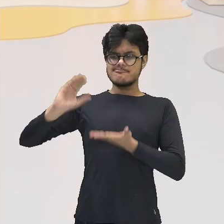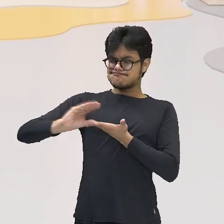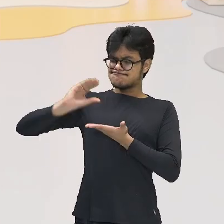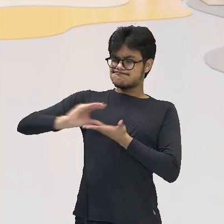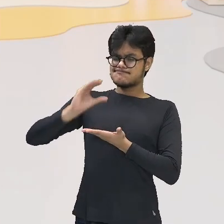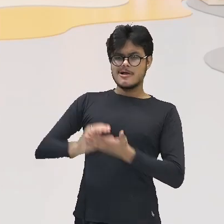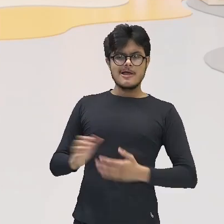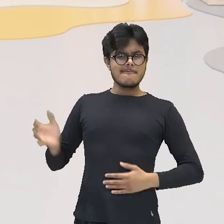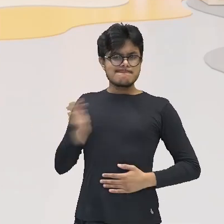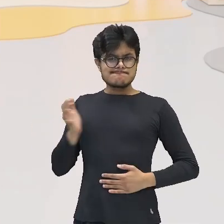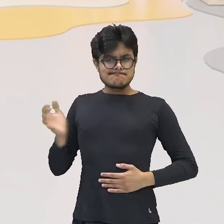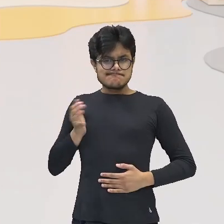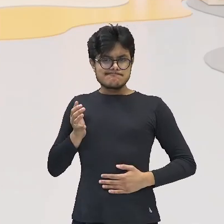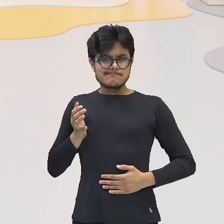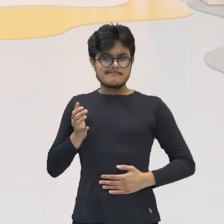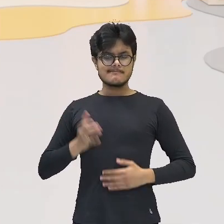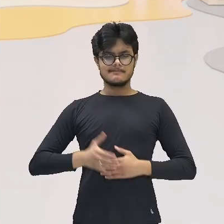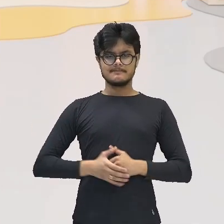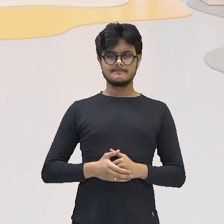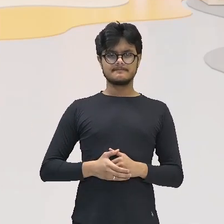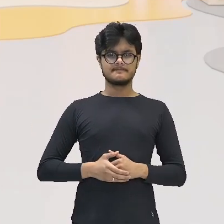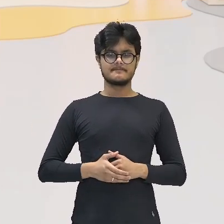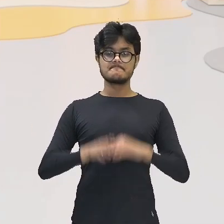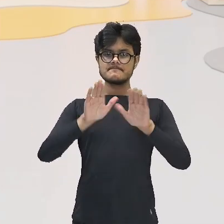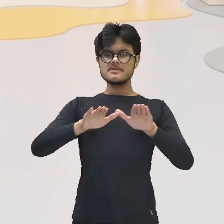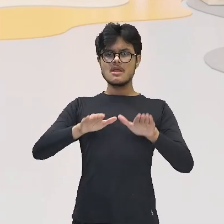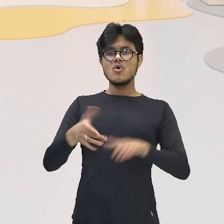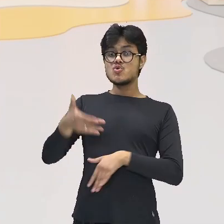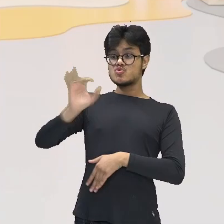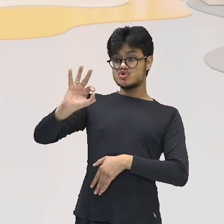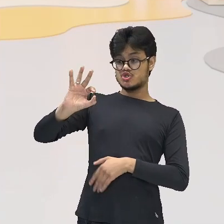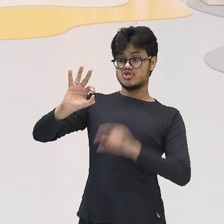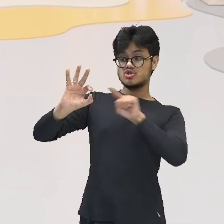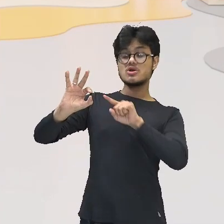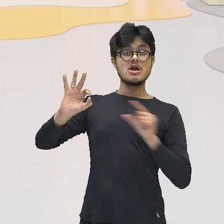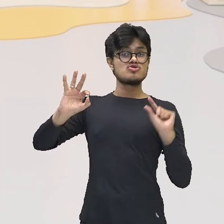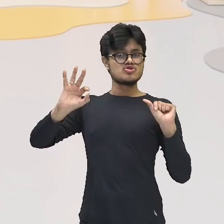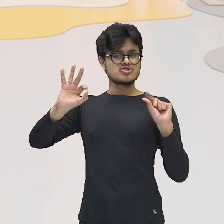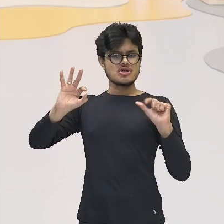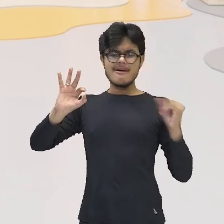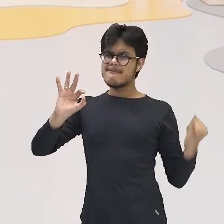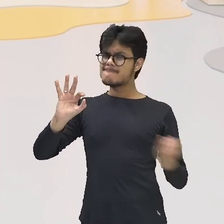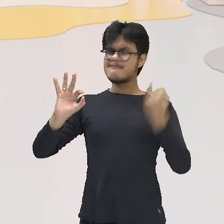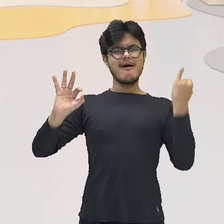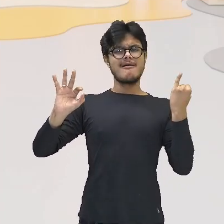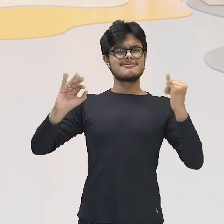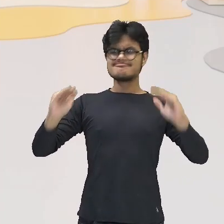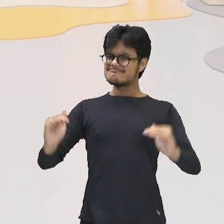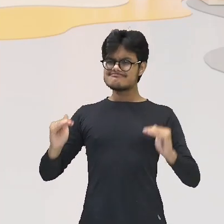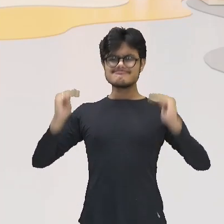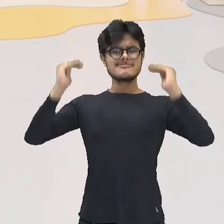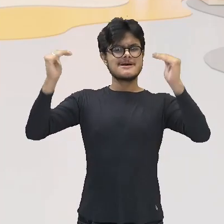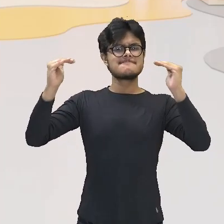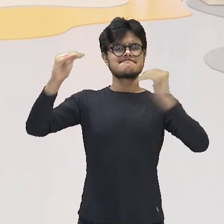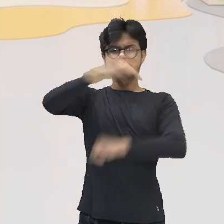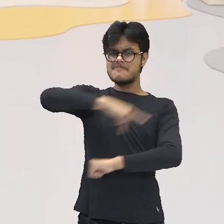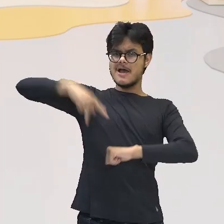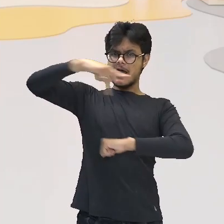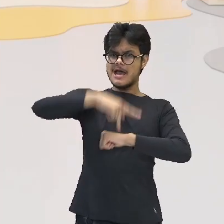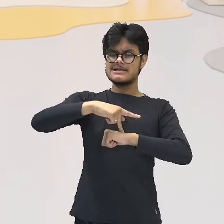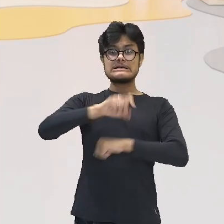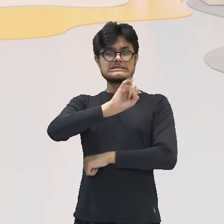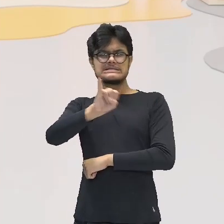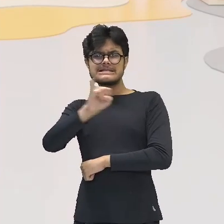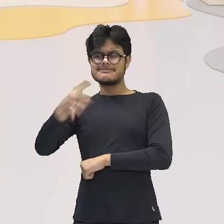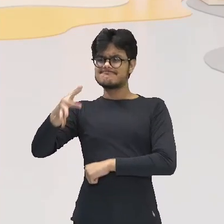representava, o acúmulo de moedas, naquele momento, ele representava a riqueza da nação. Então, quanto mais moeda